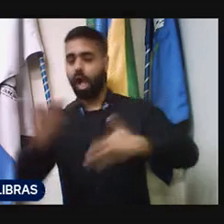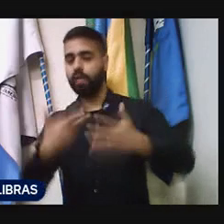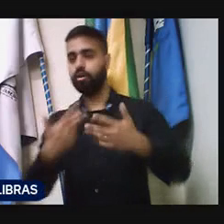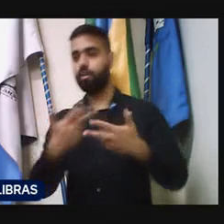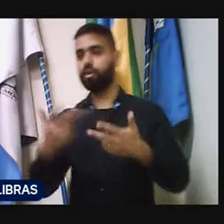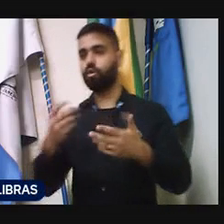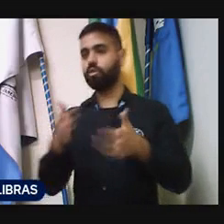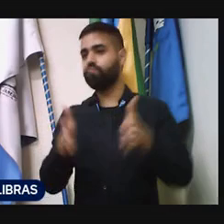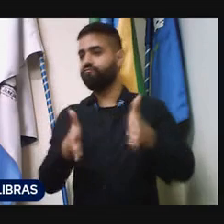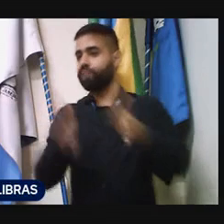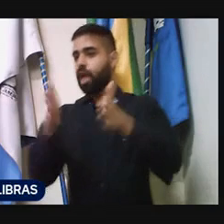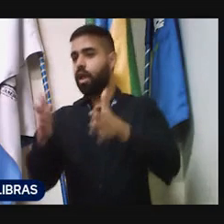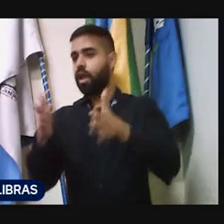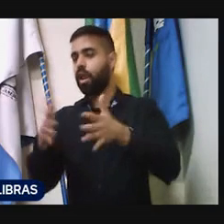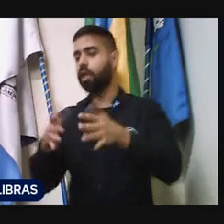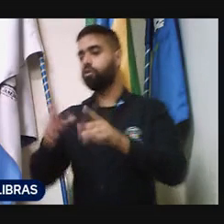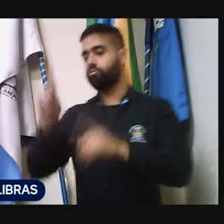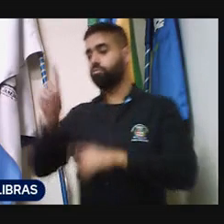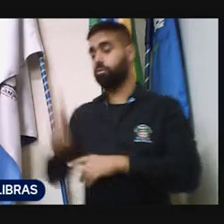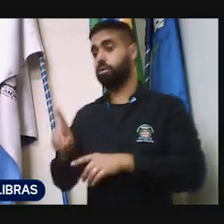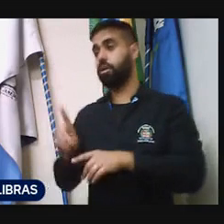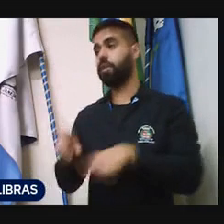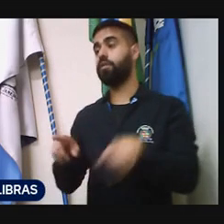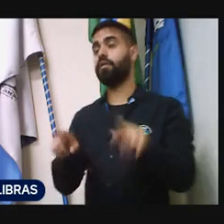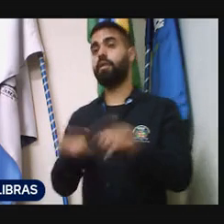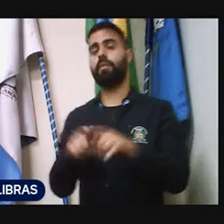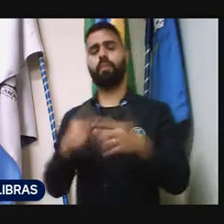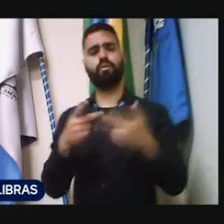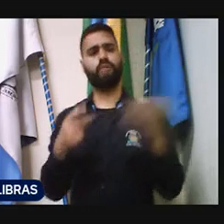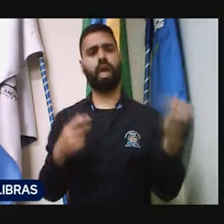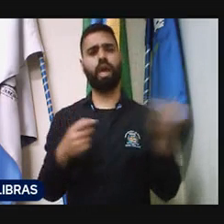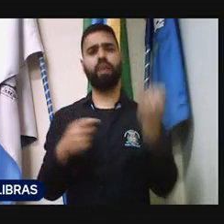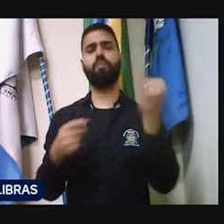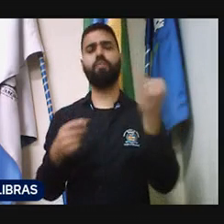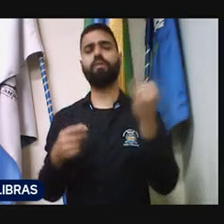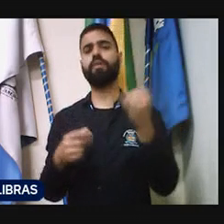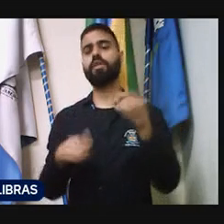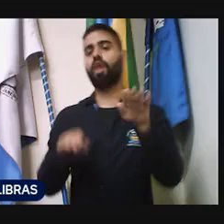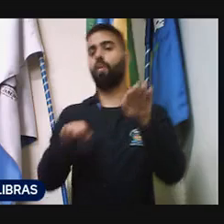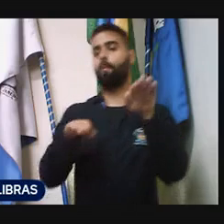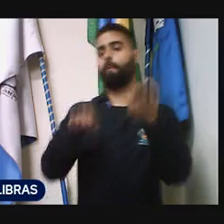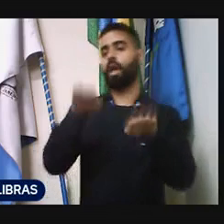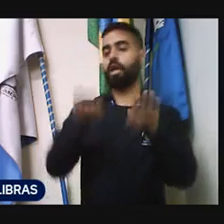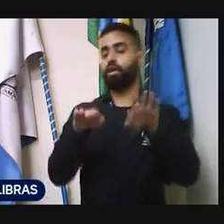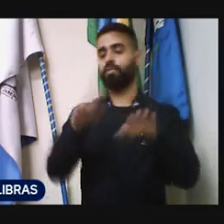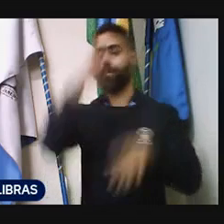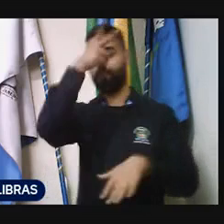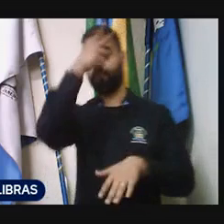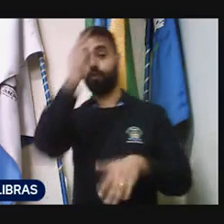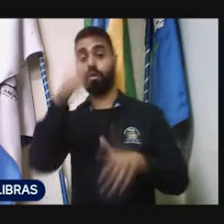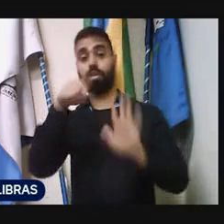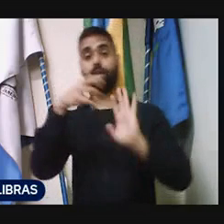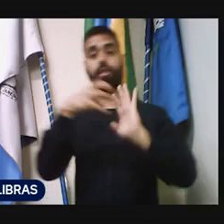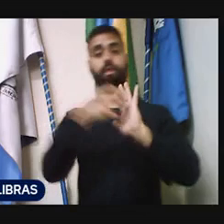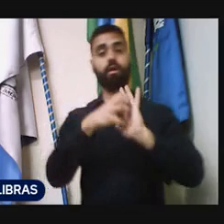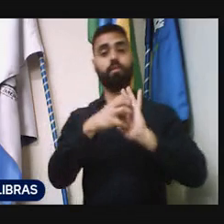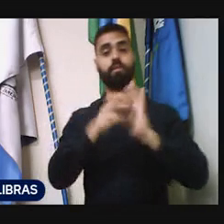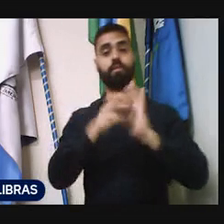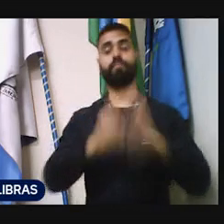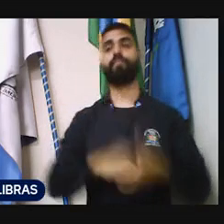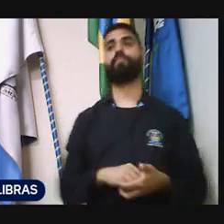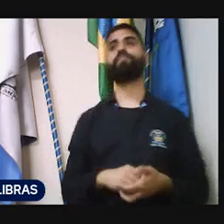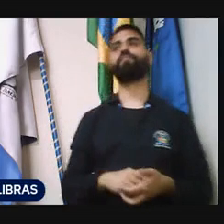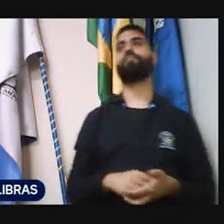representa como um dos pilares do Estado democrático de direito servindo como importante ferramenta de Equilíbrio da relação entre a administração pública e seus